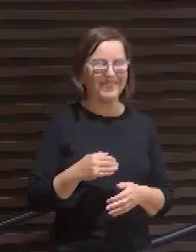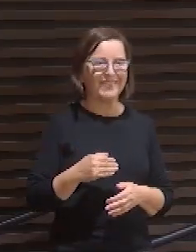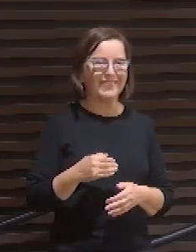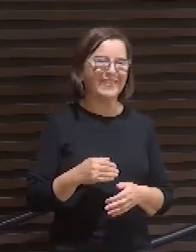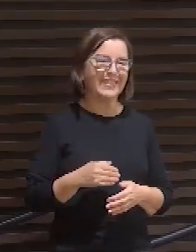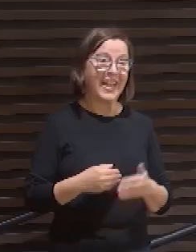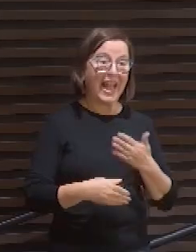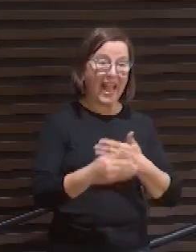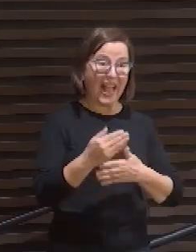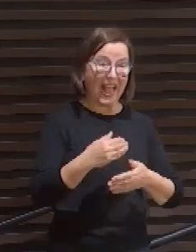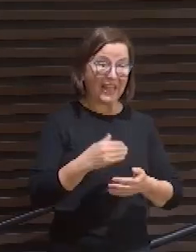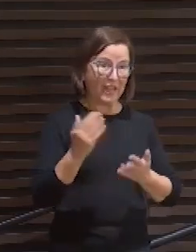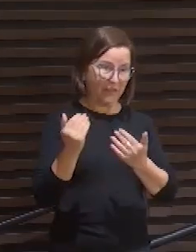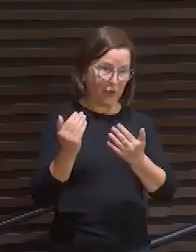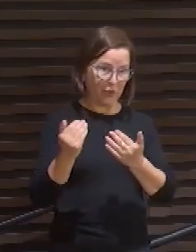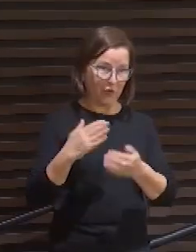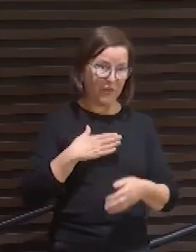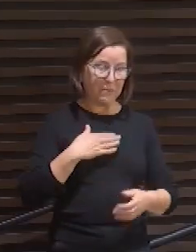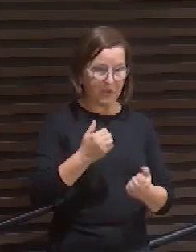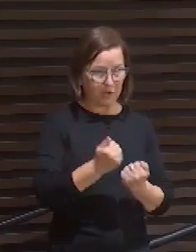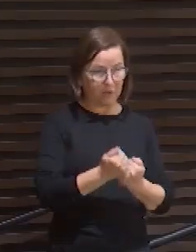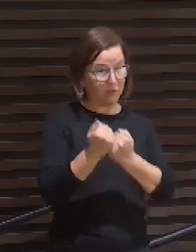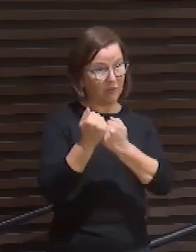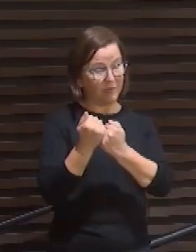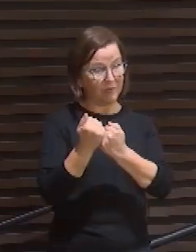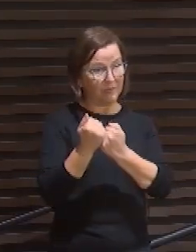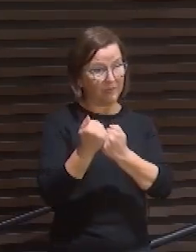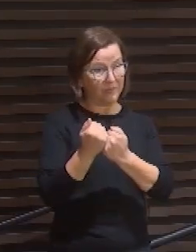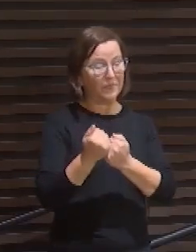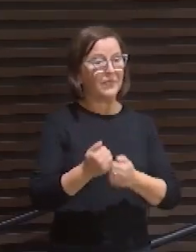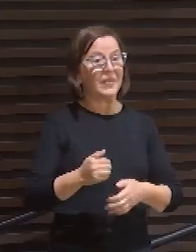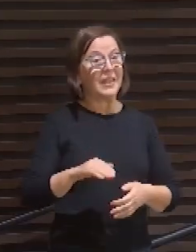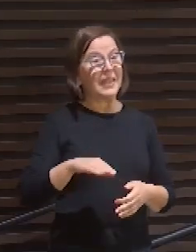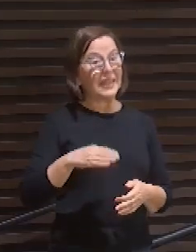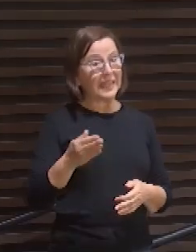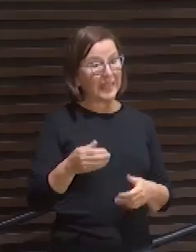O Waite foi assim isentado tanto das